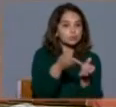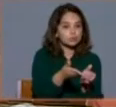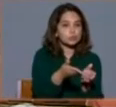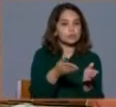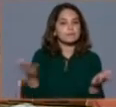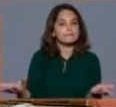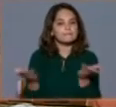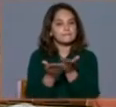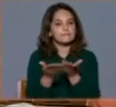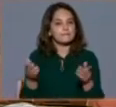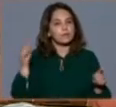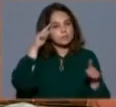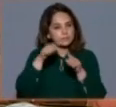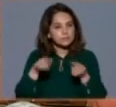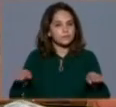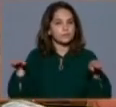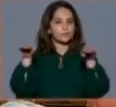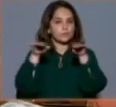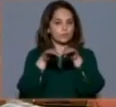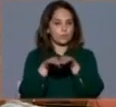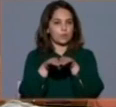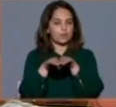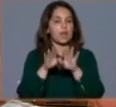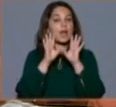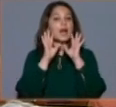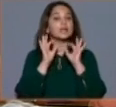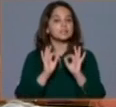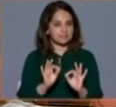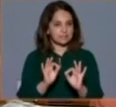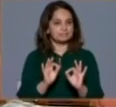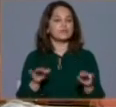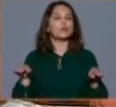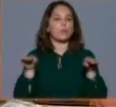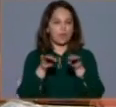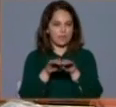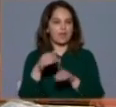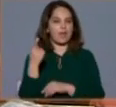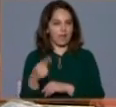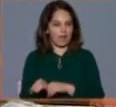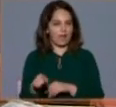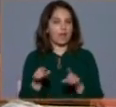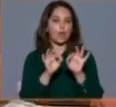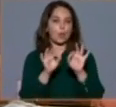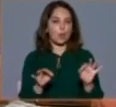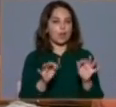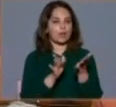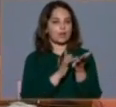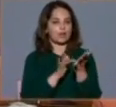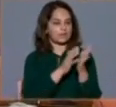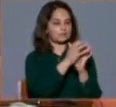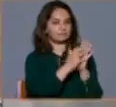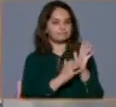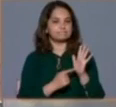sua abundância. E assim haverá igualdade, como está escrito: